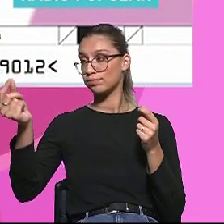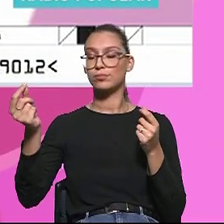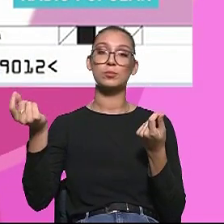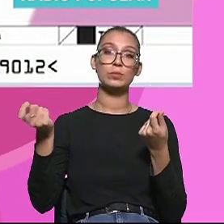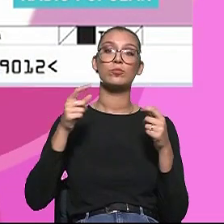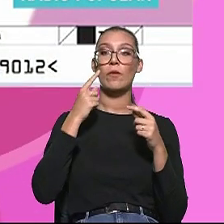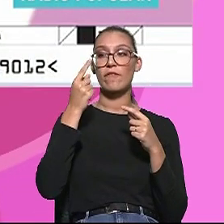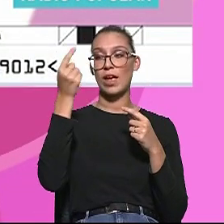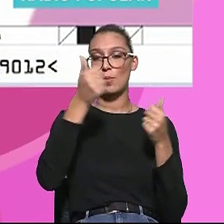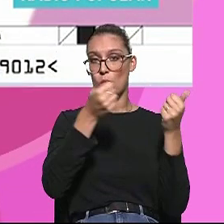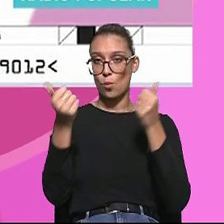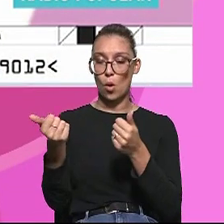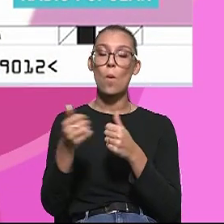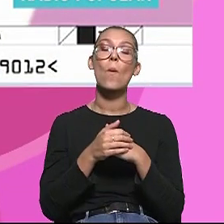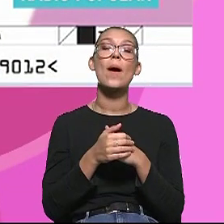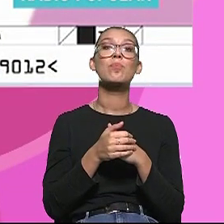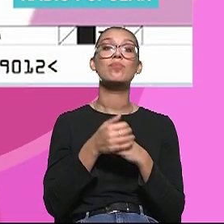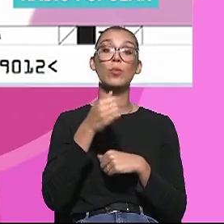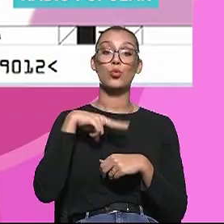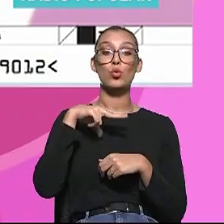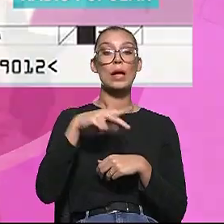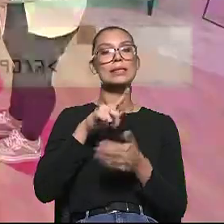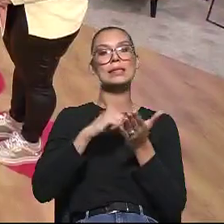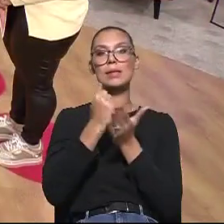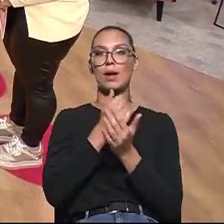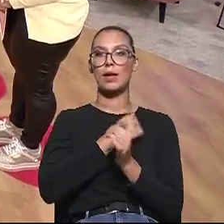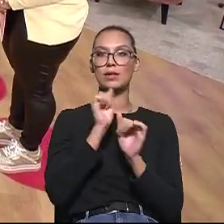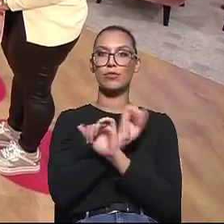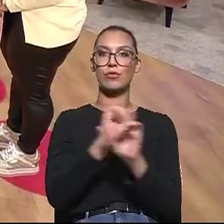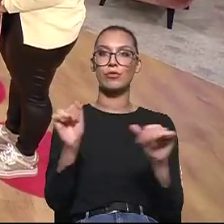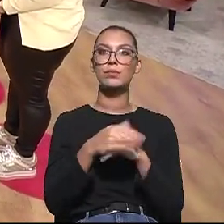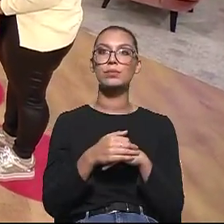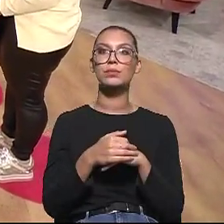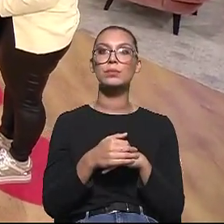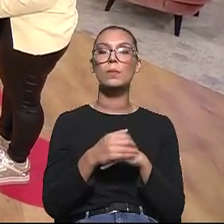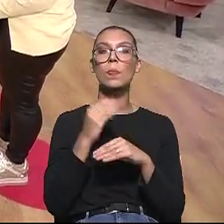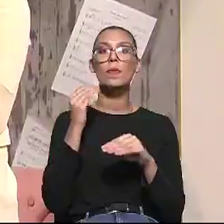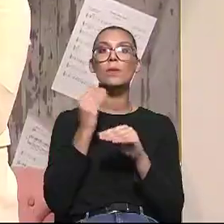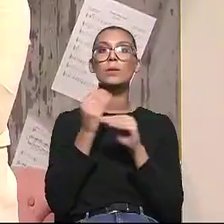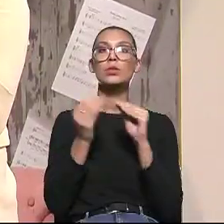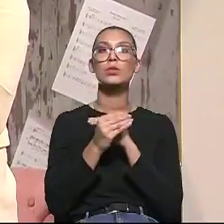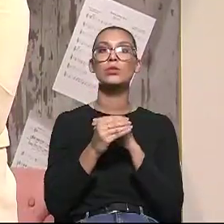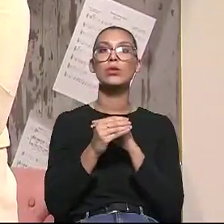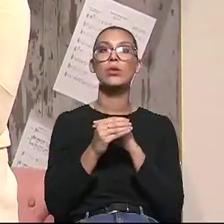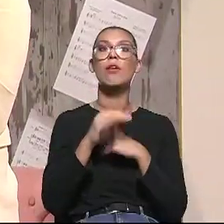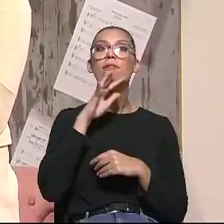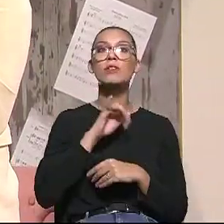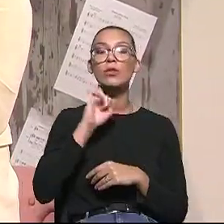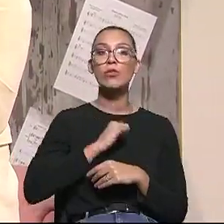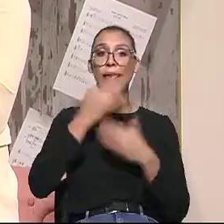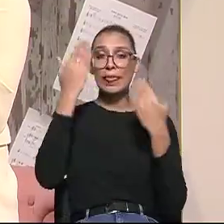casa, não é? Obrigada também obrigado. Por terem vindo e voltem sempre. Olá, um beijinho para o meu filho, tem 15 dias, está lá em casa. O seu Mateus. Filho tem 15 dias? É verdade,